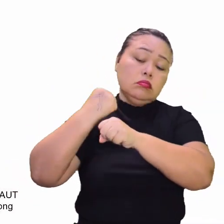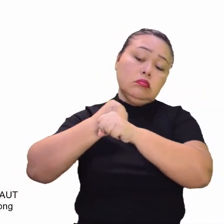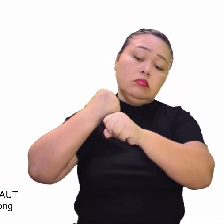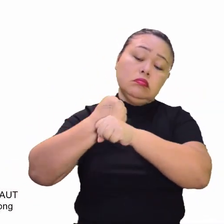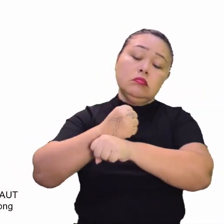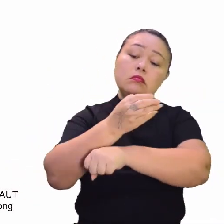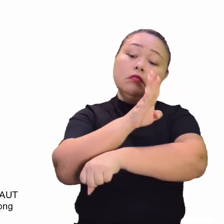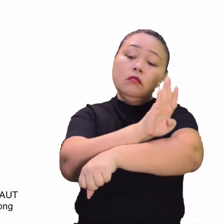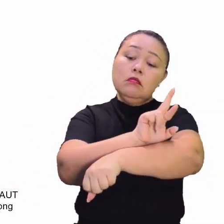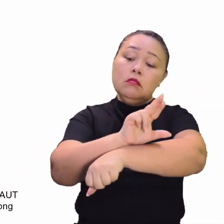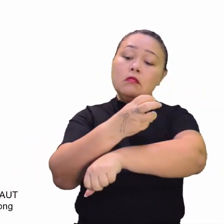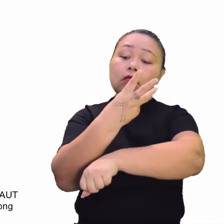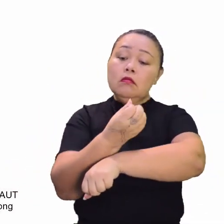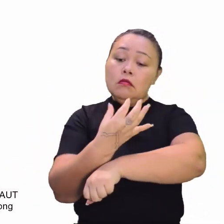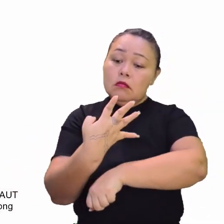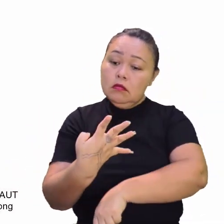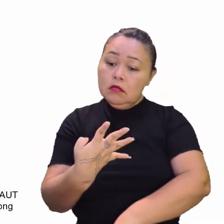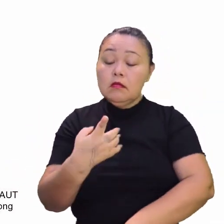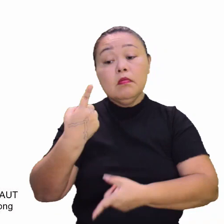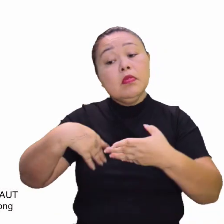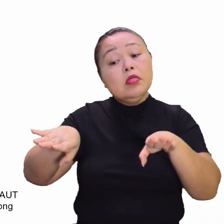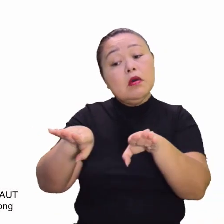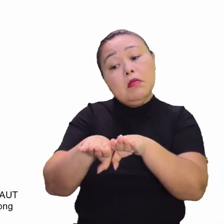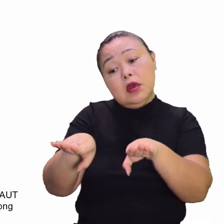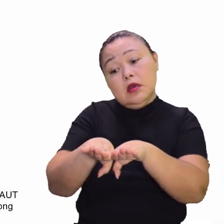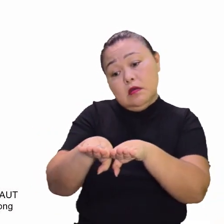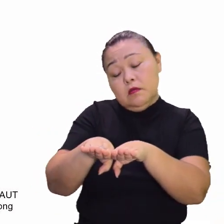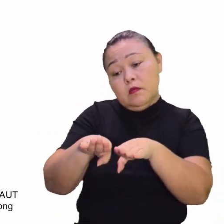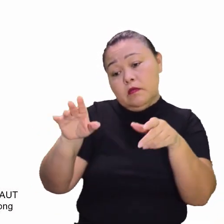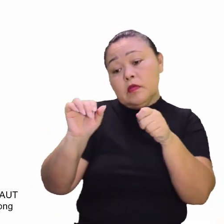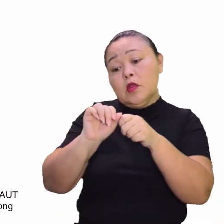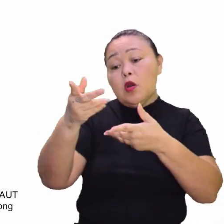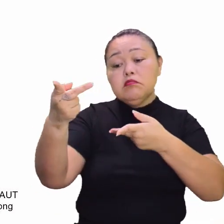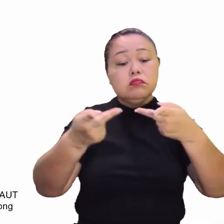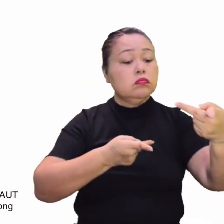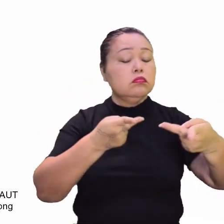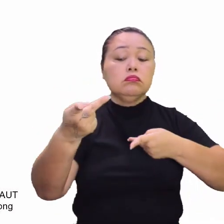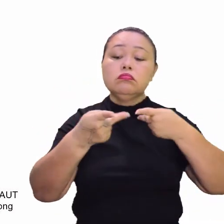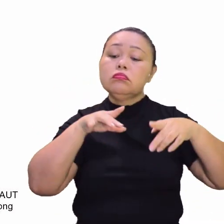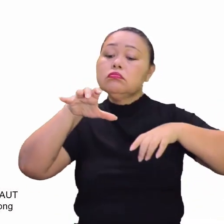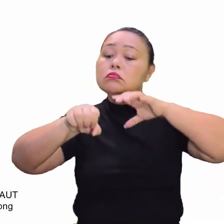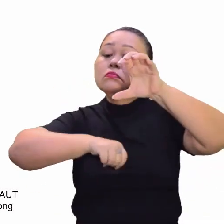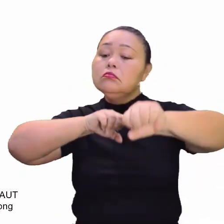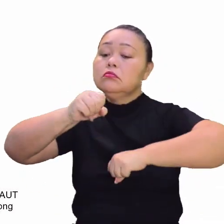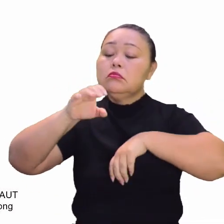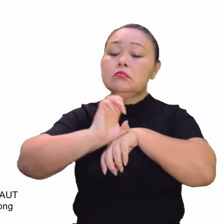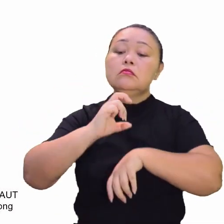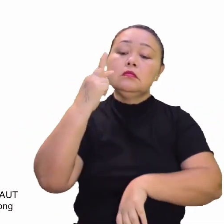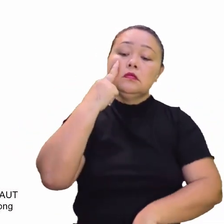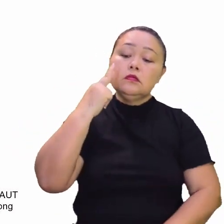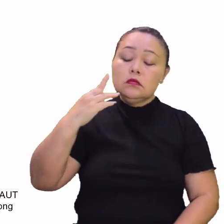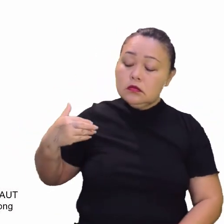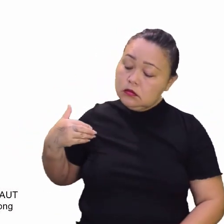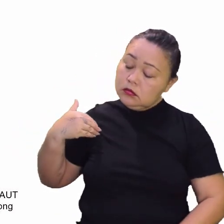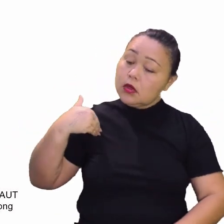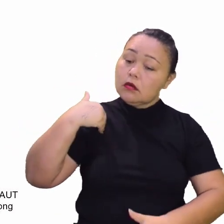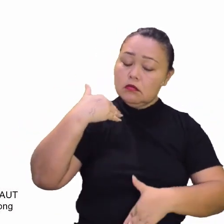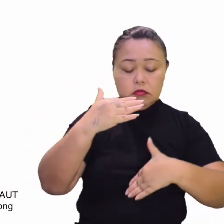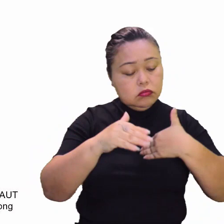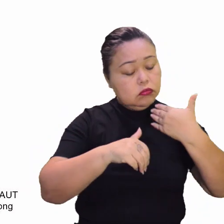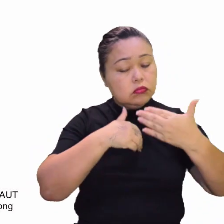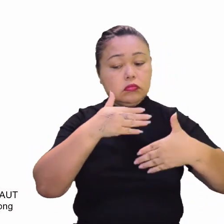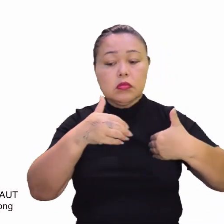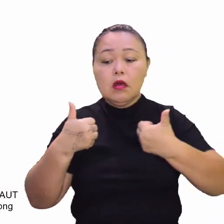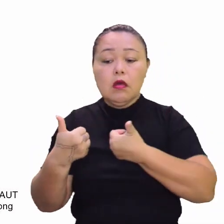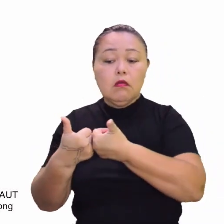da BR-364 e também os projetos de colonização do estado de Rondônia, que começaram a se desenvolver